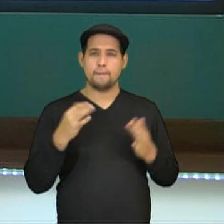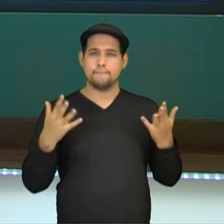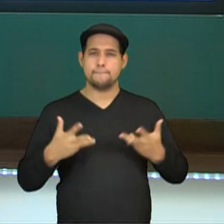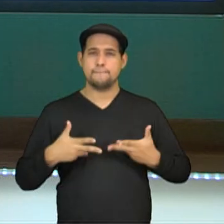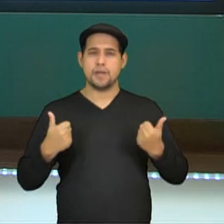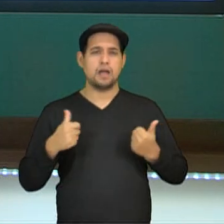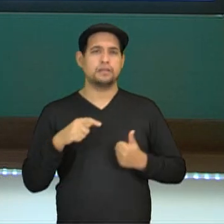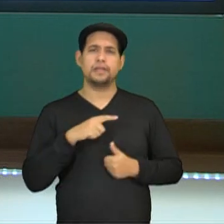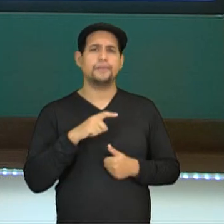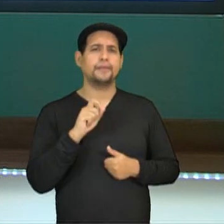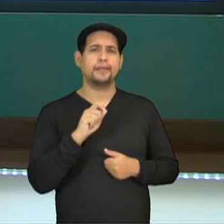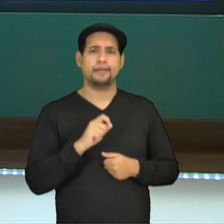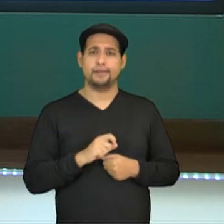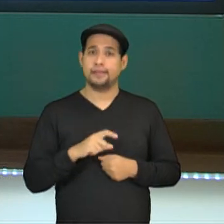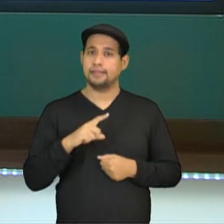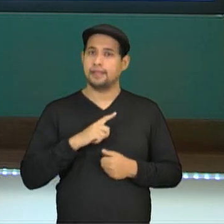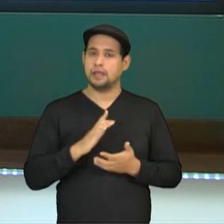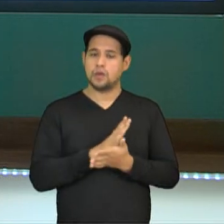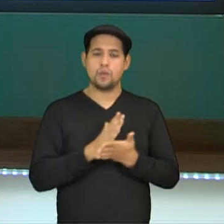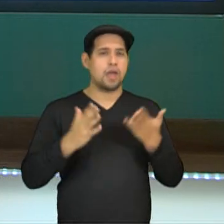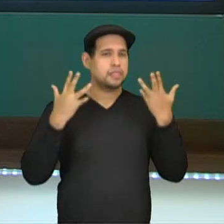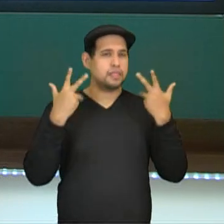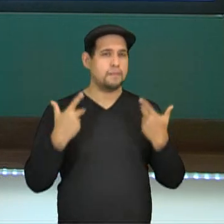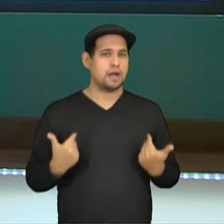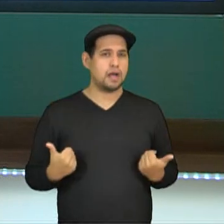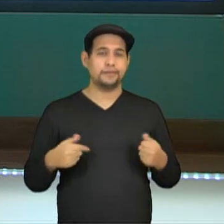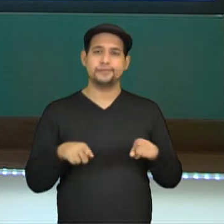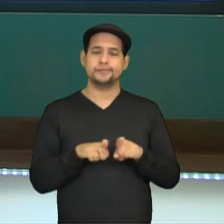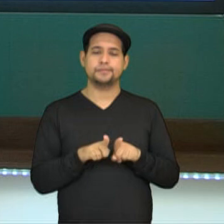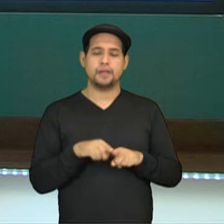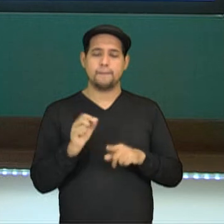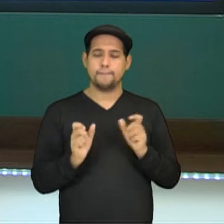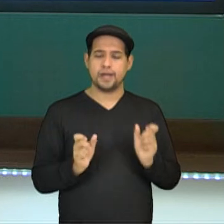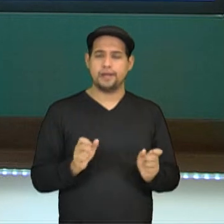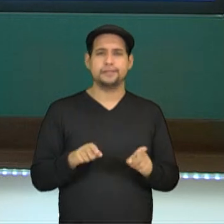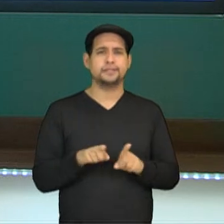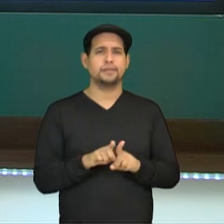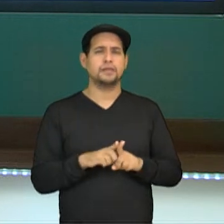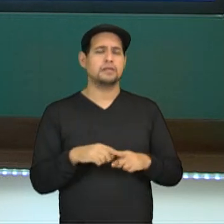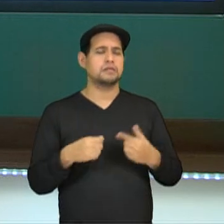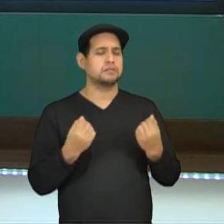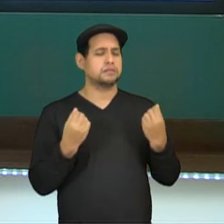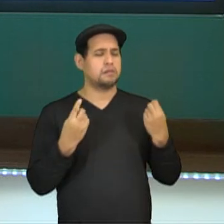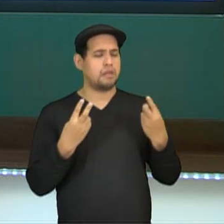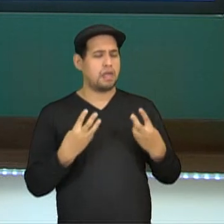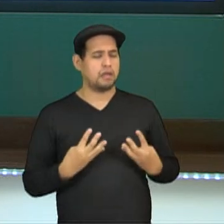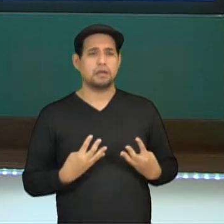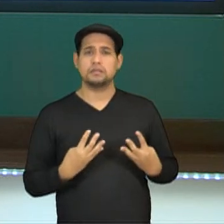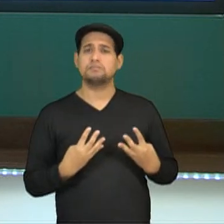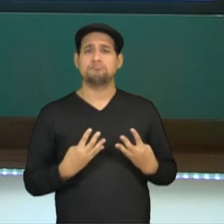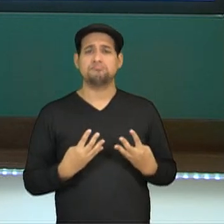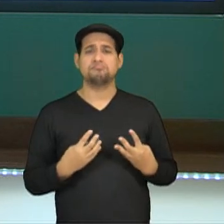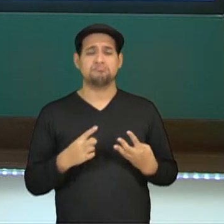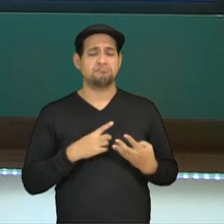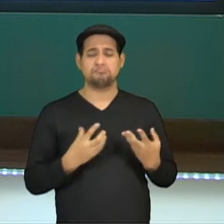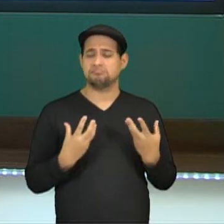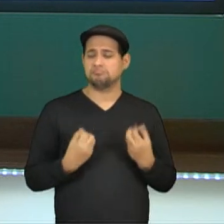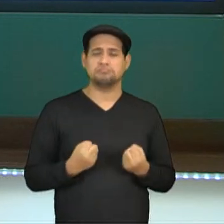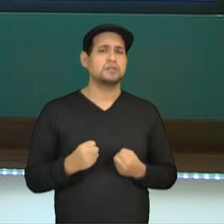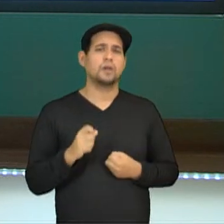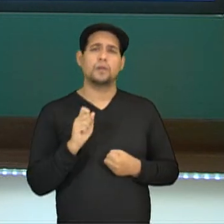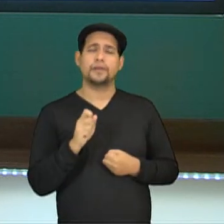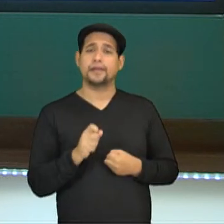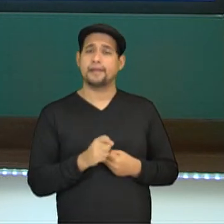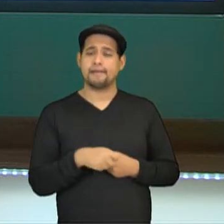temos a presença de animais como personagens, e esses animais eles falam, né? Eles adquirem ali